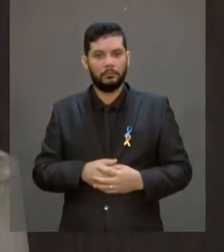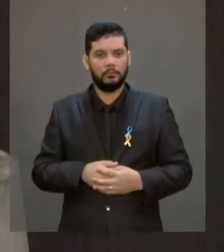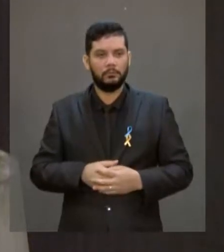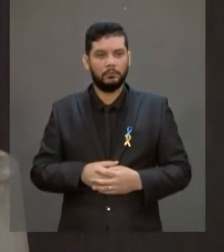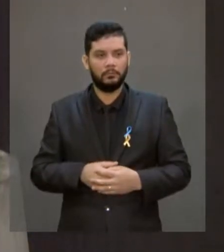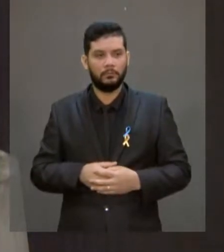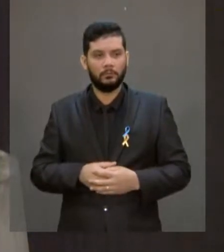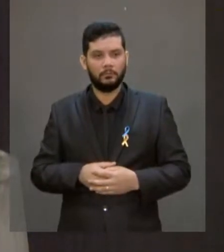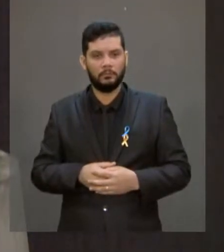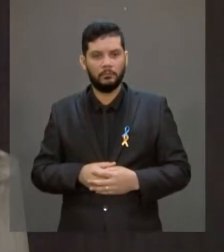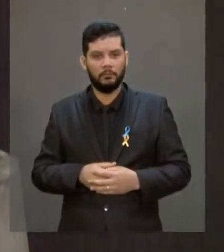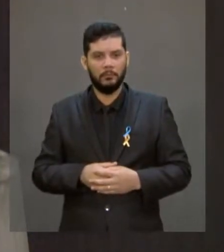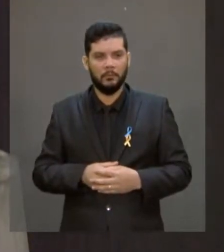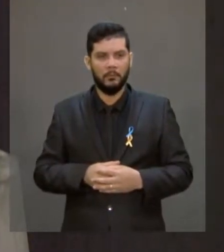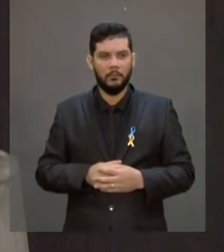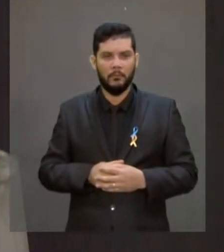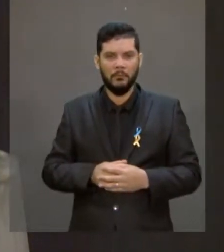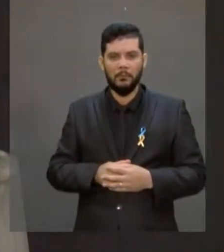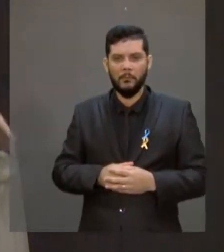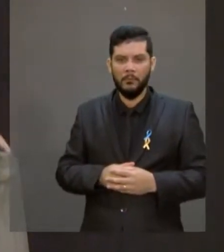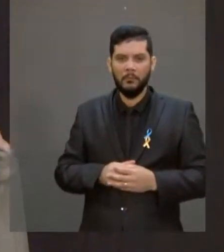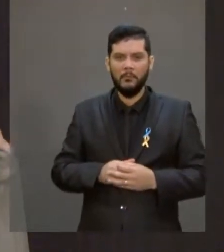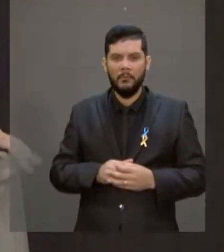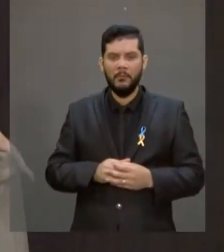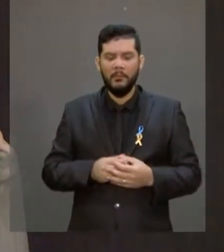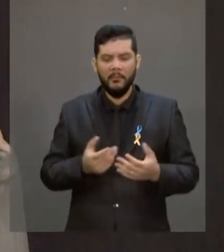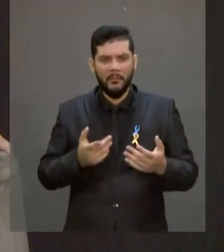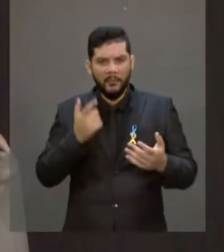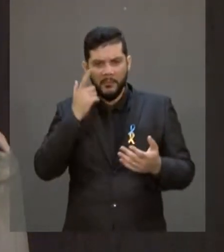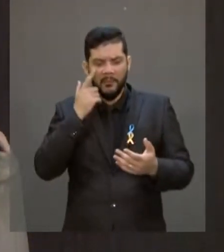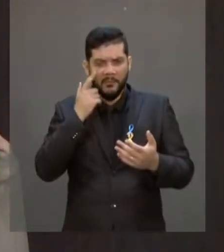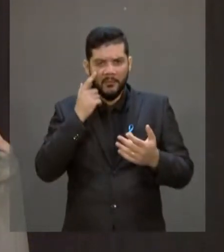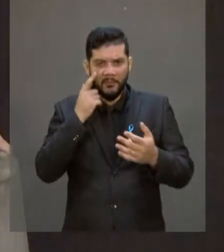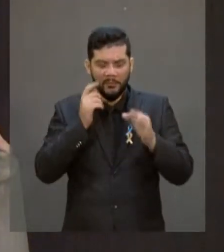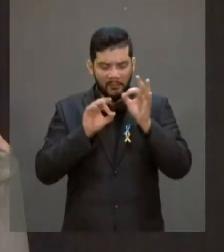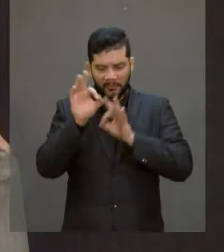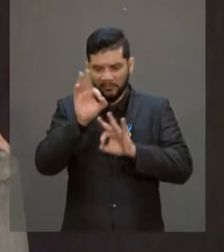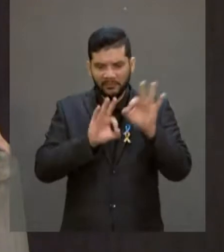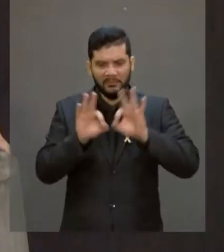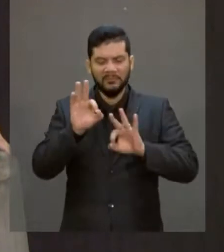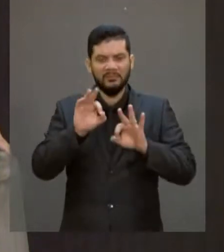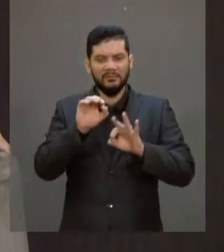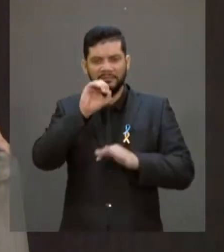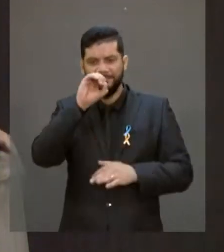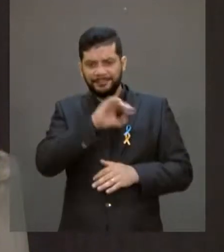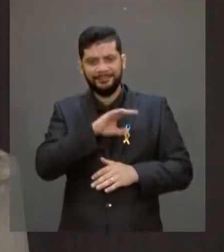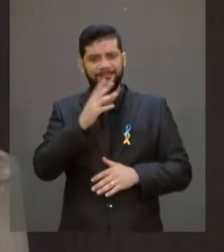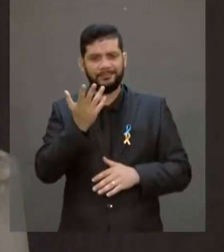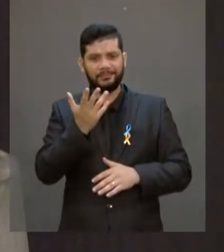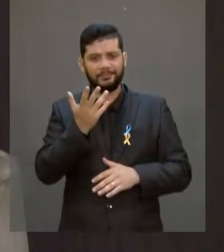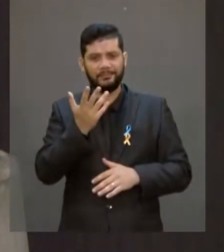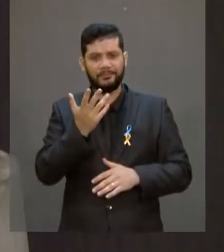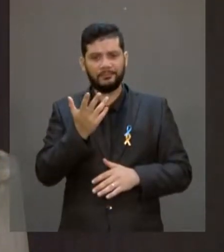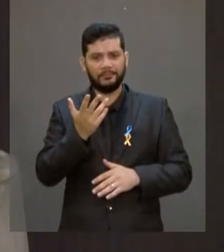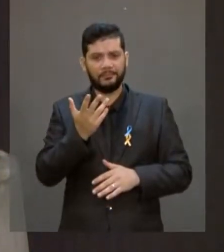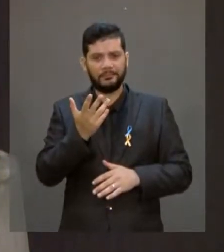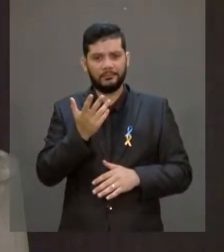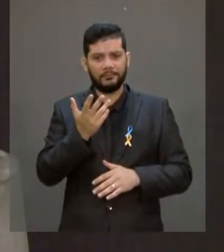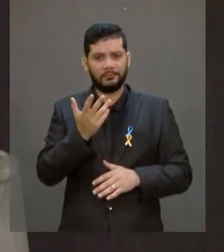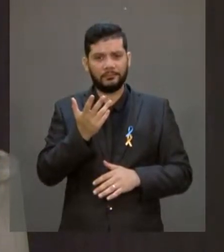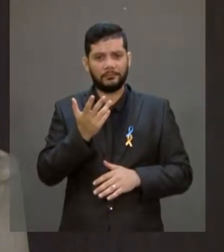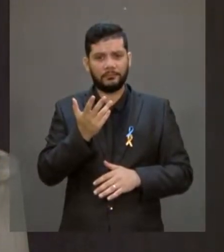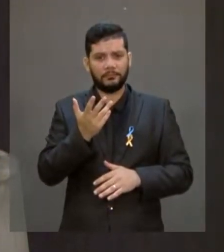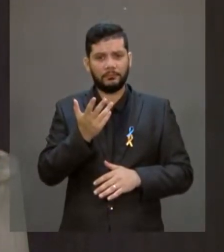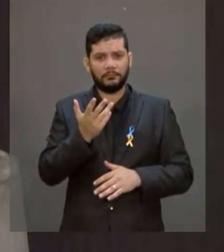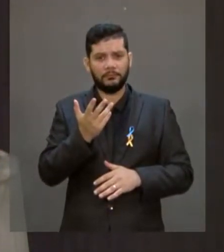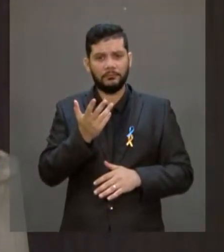trabalhar para a redução de possíveis abusos, violências, desvios de conduta que resultem